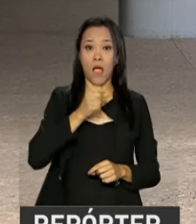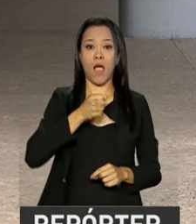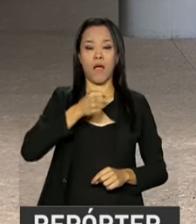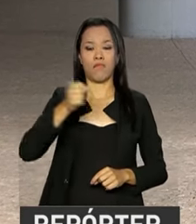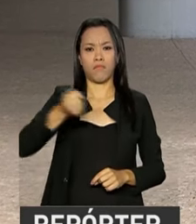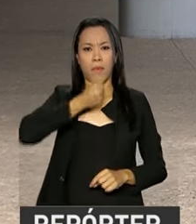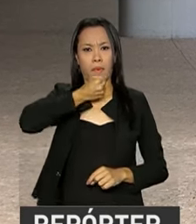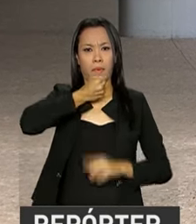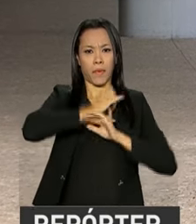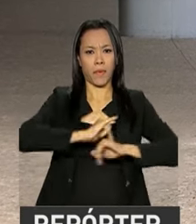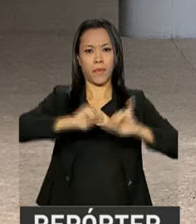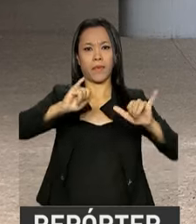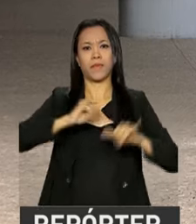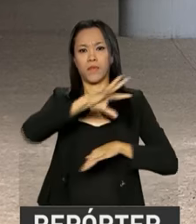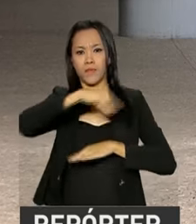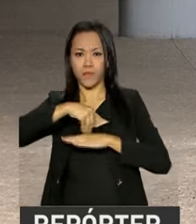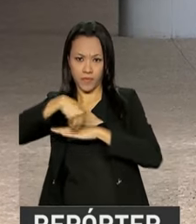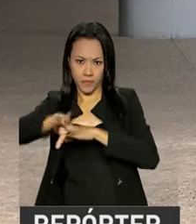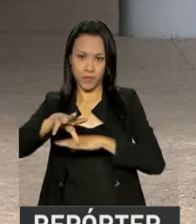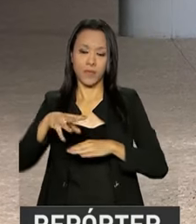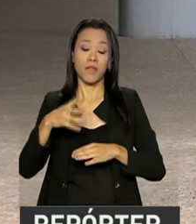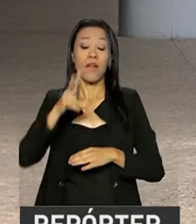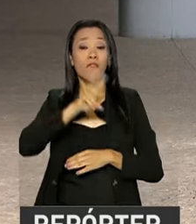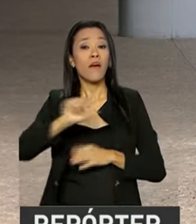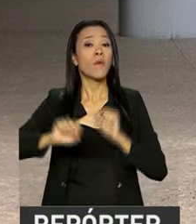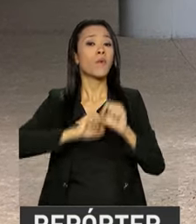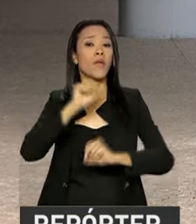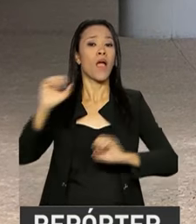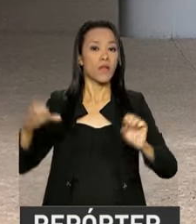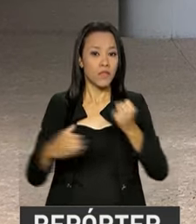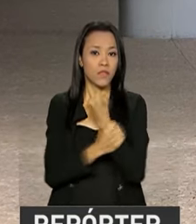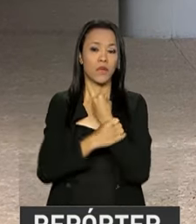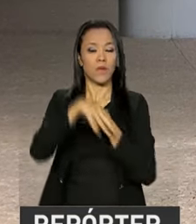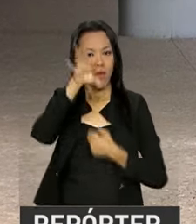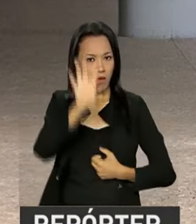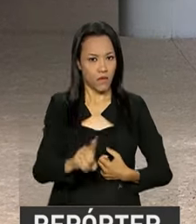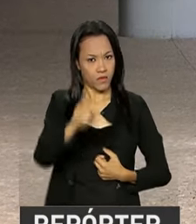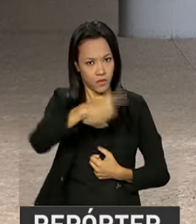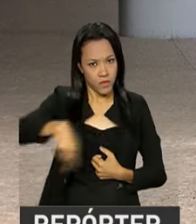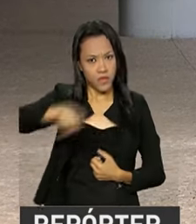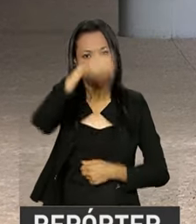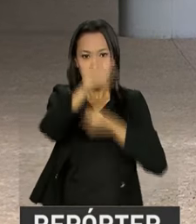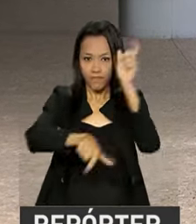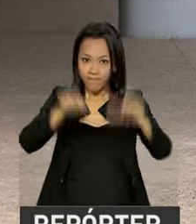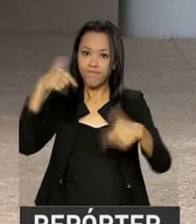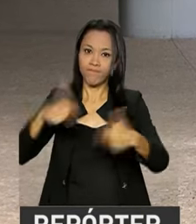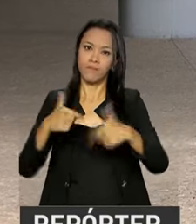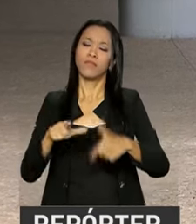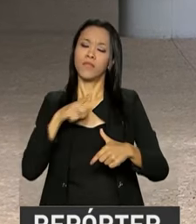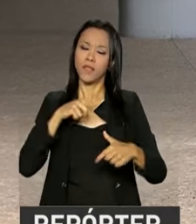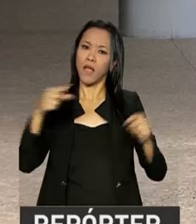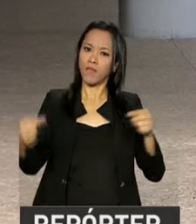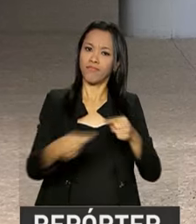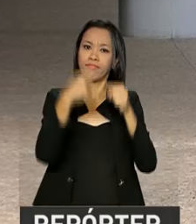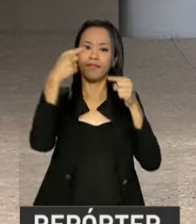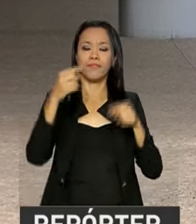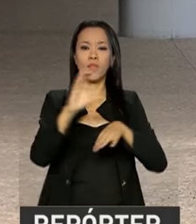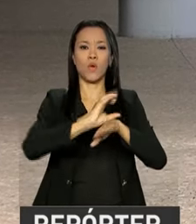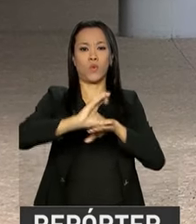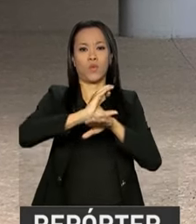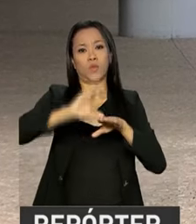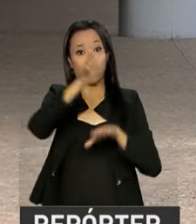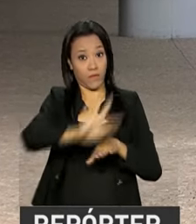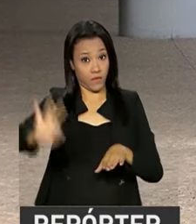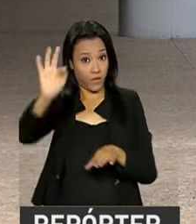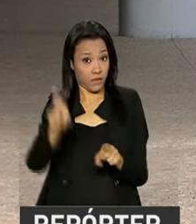legislação uma vez em vigor vai garantir os direitos dos trabalhadores previstos na Federal e